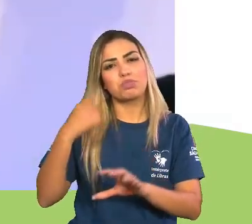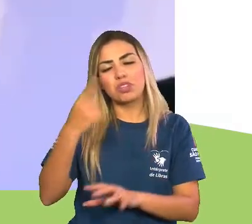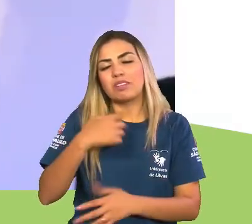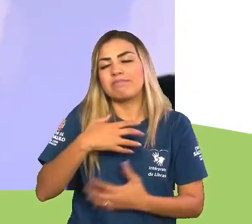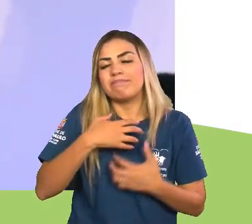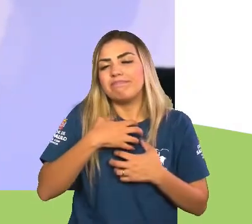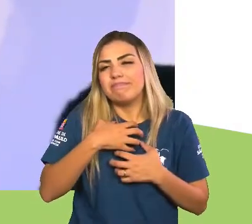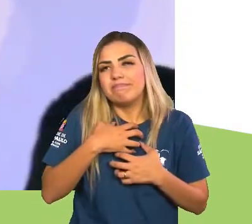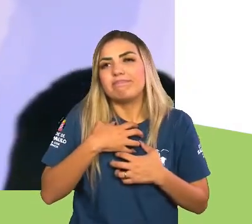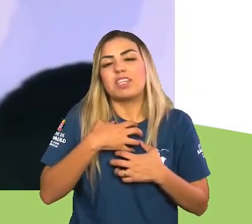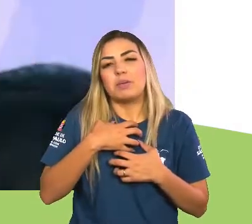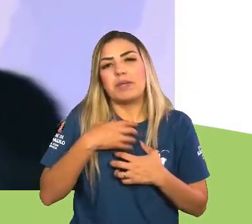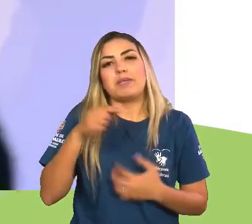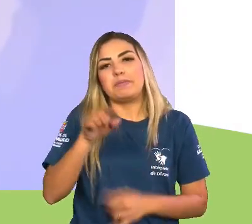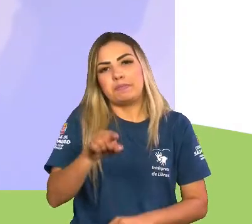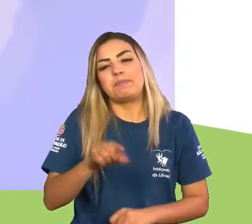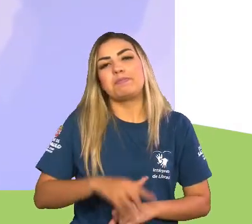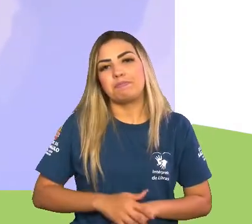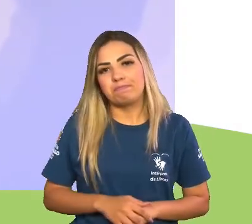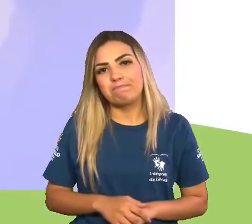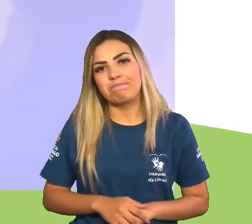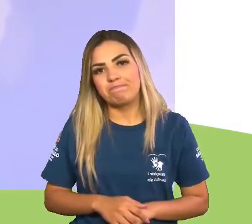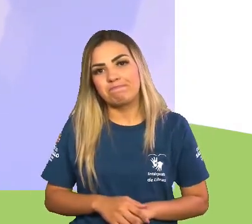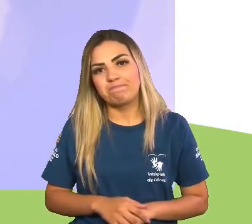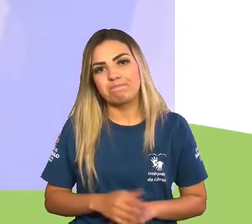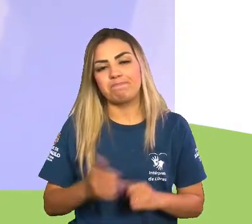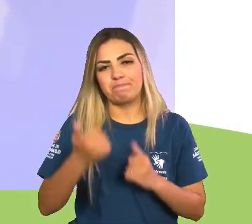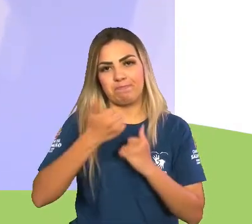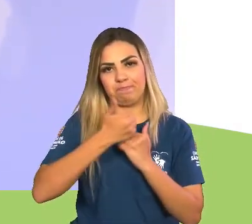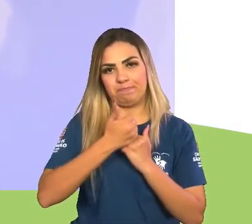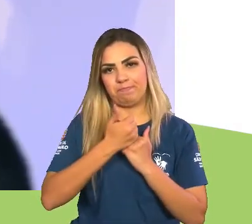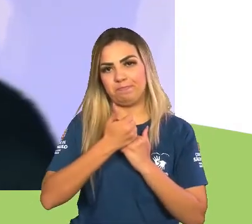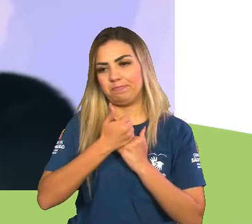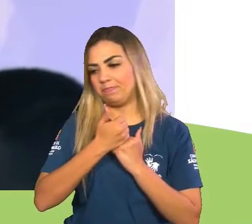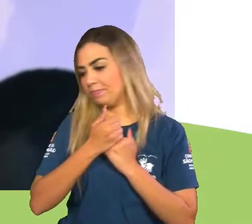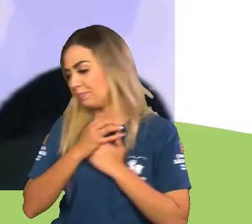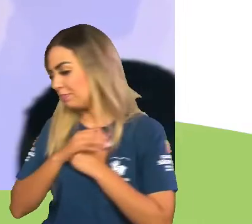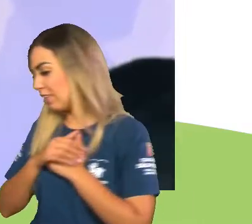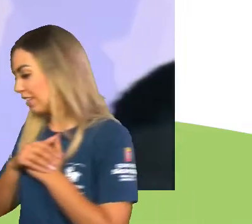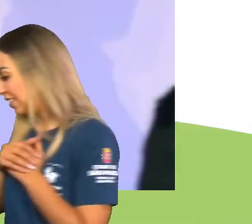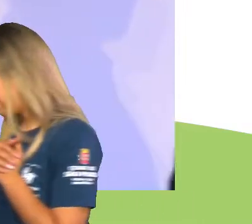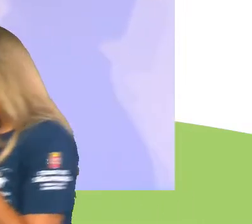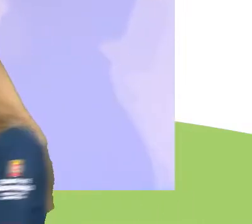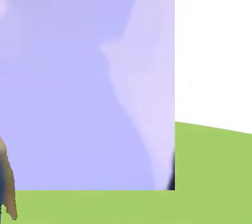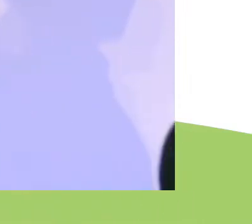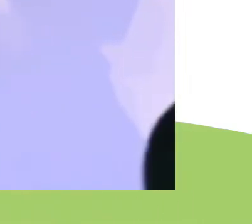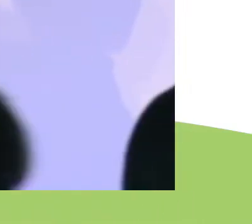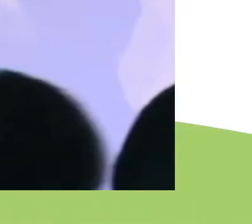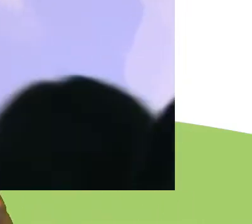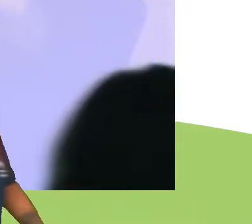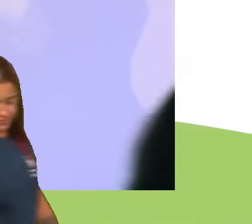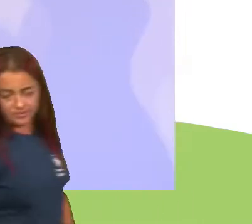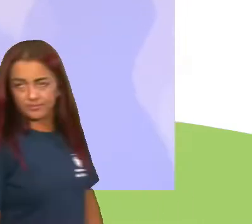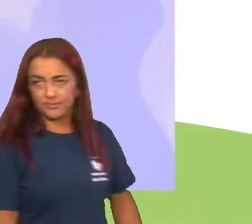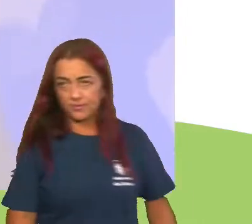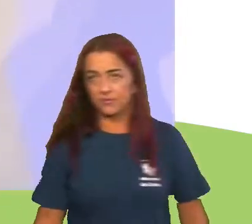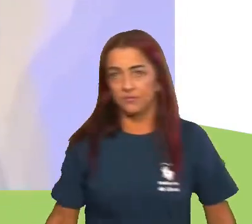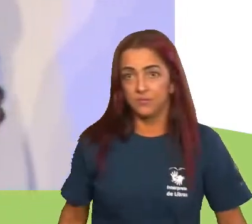por você, e nós estamos muito orgulhosos. Você sabe o quanto a gente, você é